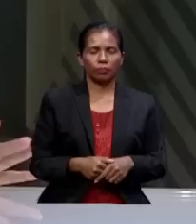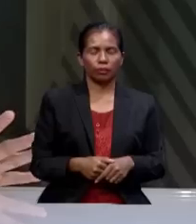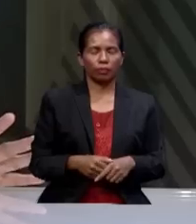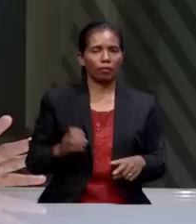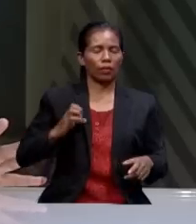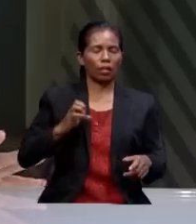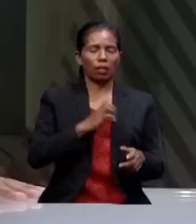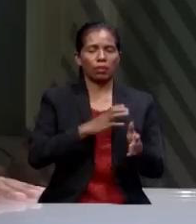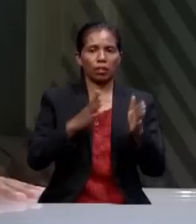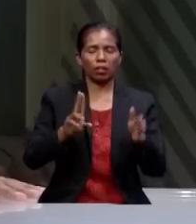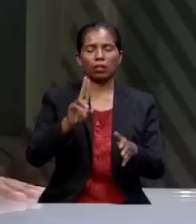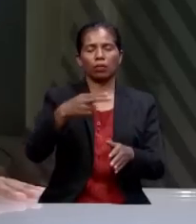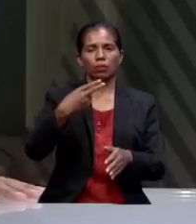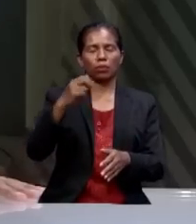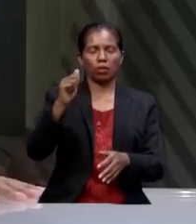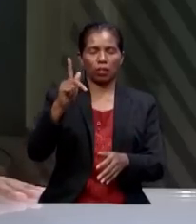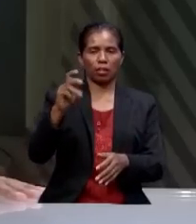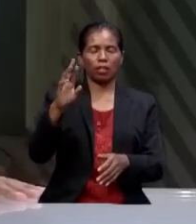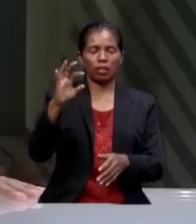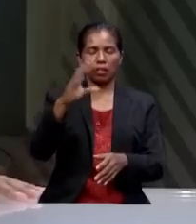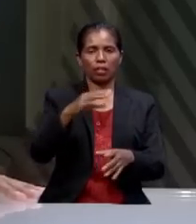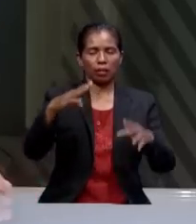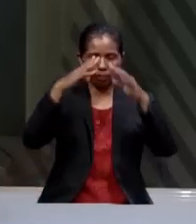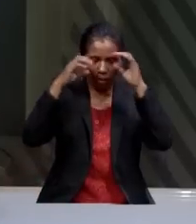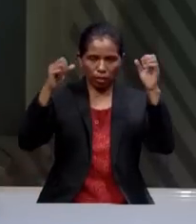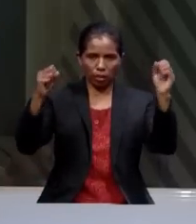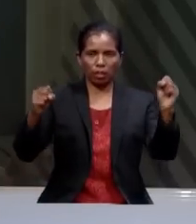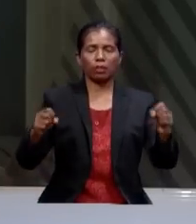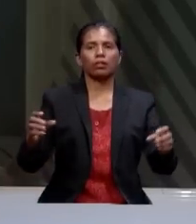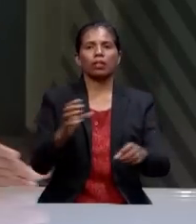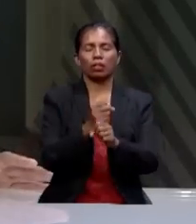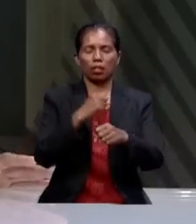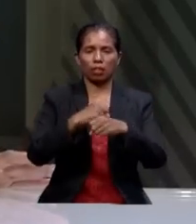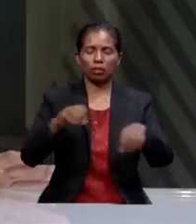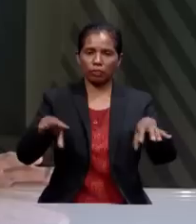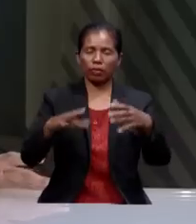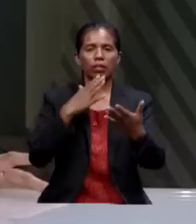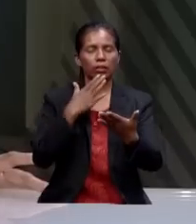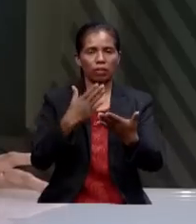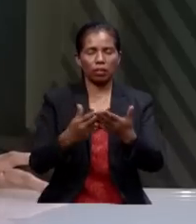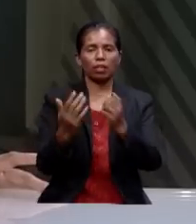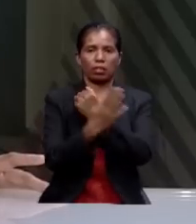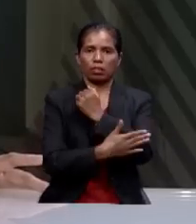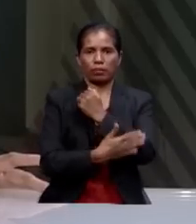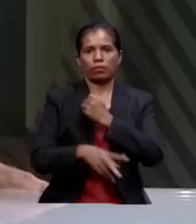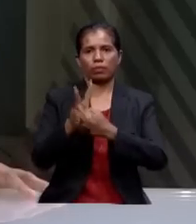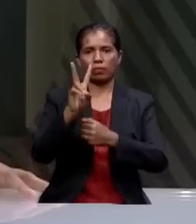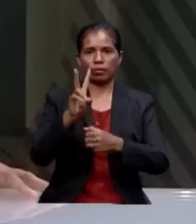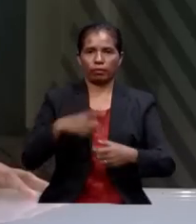Embaixador Hungria Soru Malo, o presidente da Câmara de Comércio e Indústria Timor-Leste, onde cria cooperação DIAC entre nação ruané.